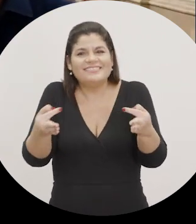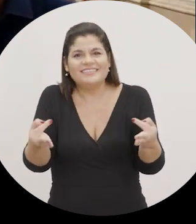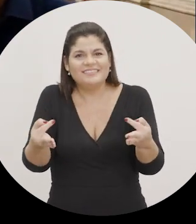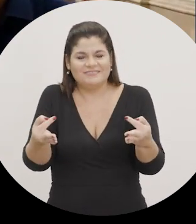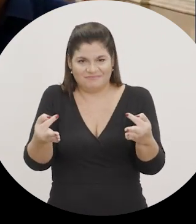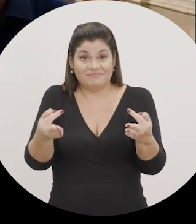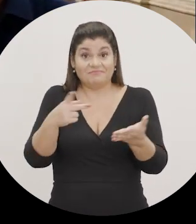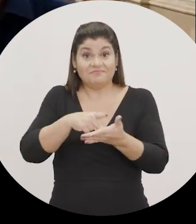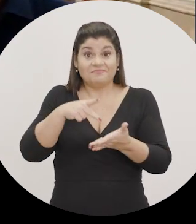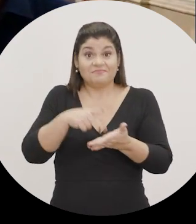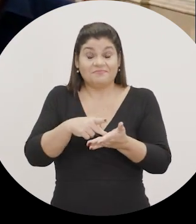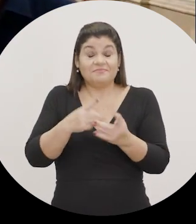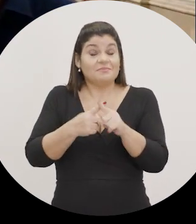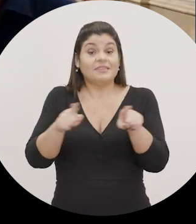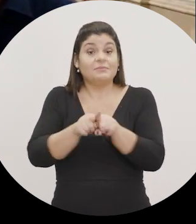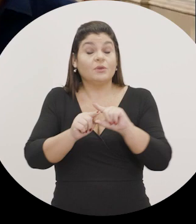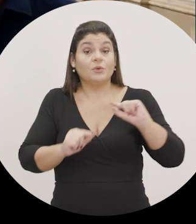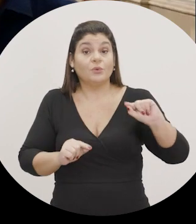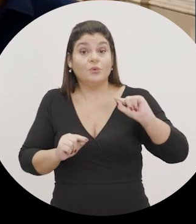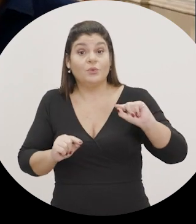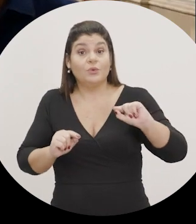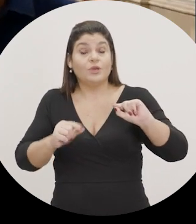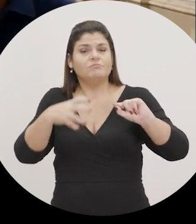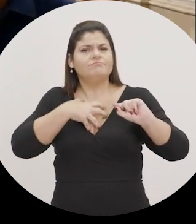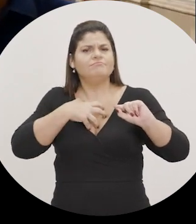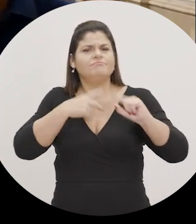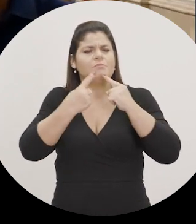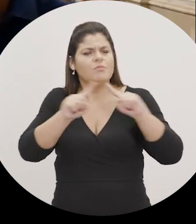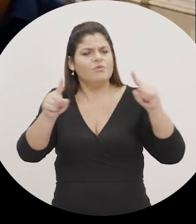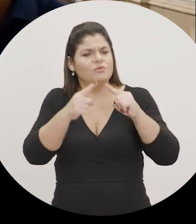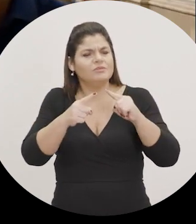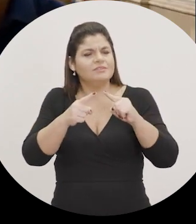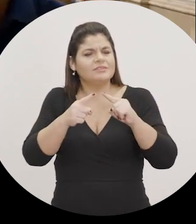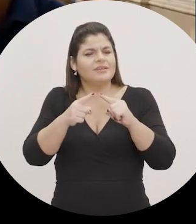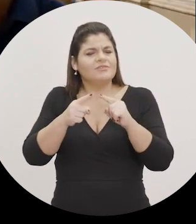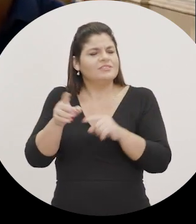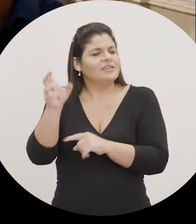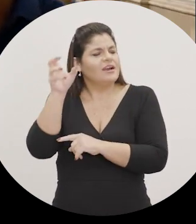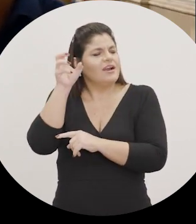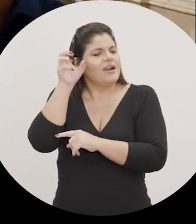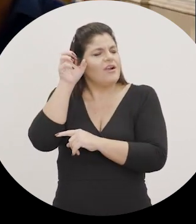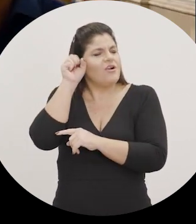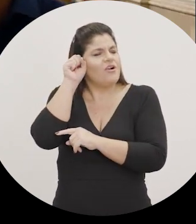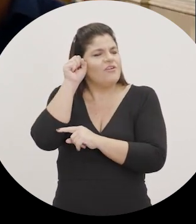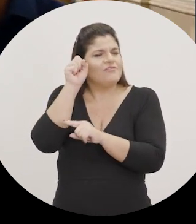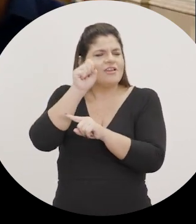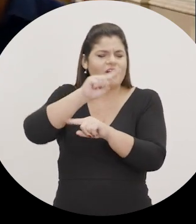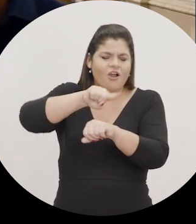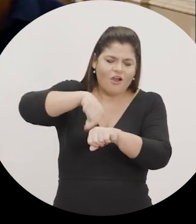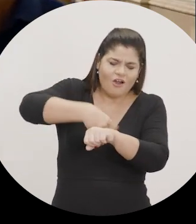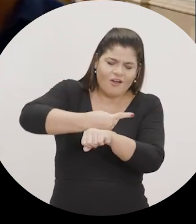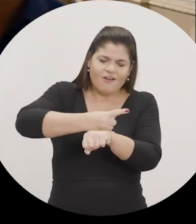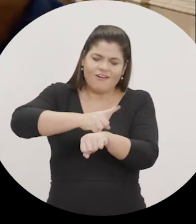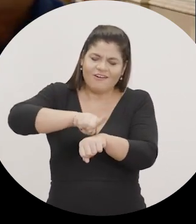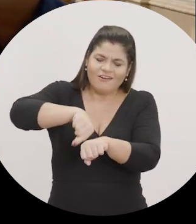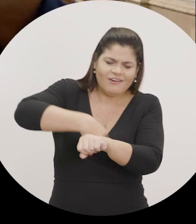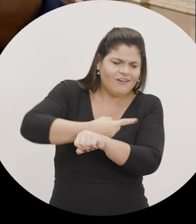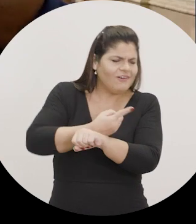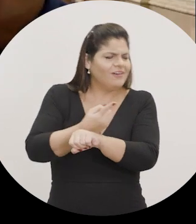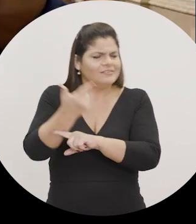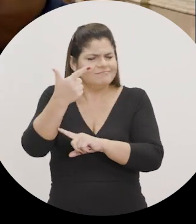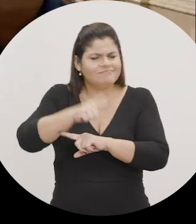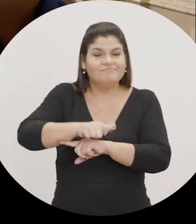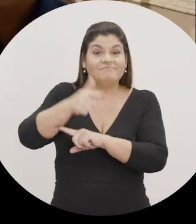simples, tão singela, mas ao mesmo tempo é o tipo de música que você pode continuar ouvindo durante horas, né? Você vai, aquela coisa que